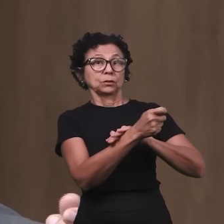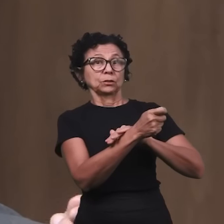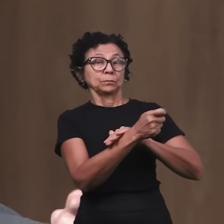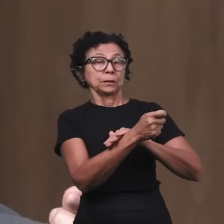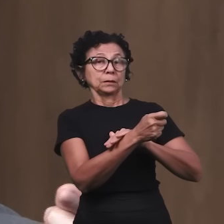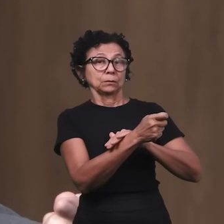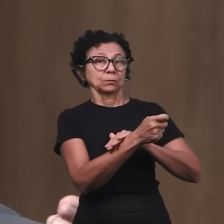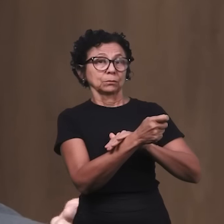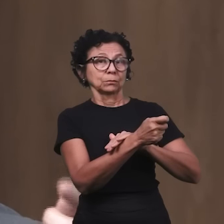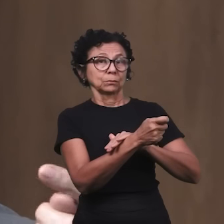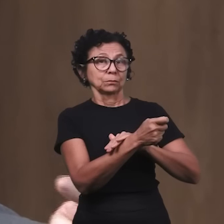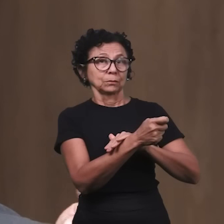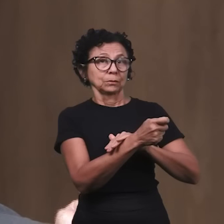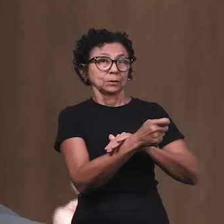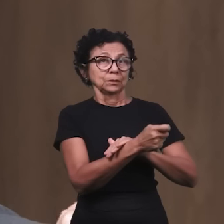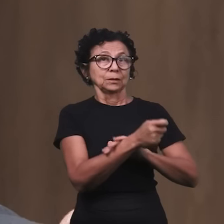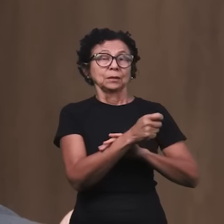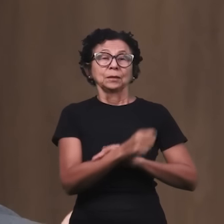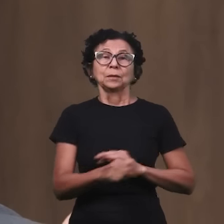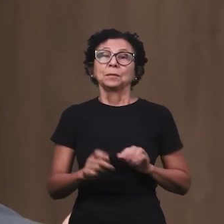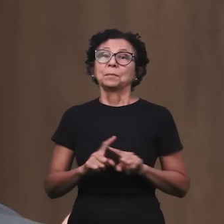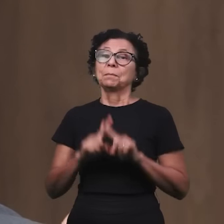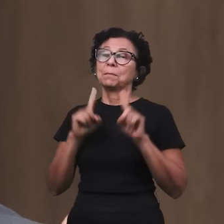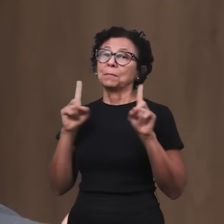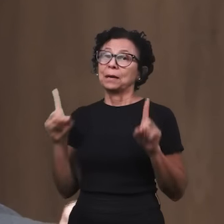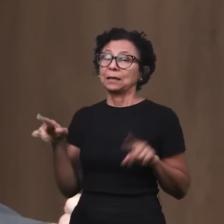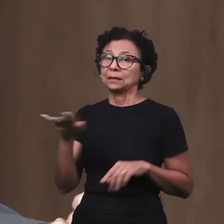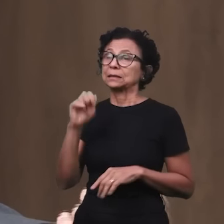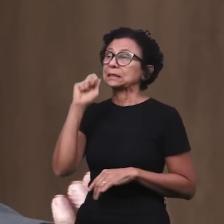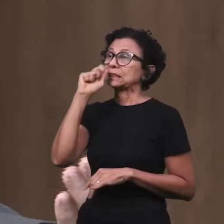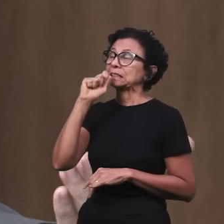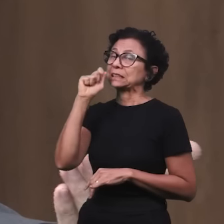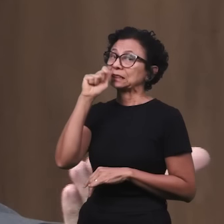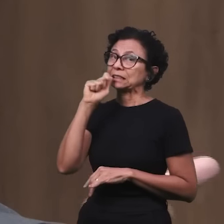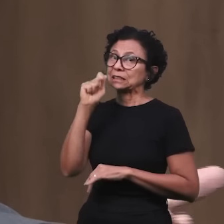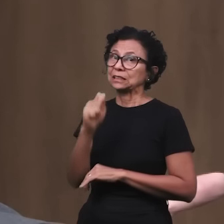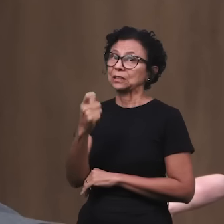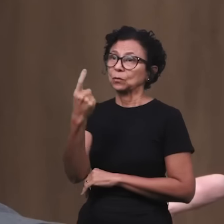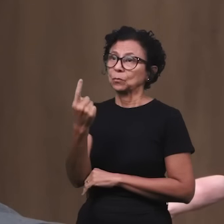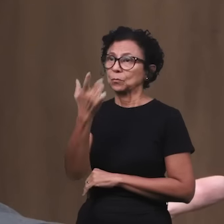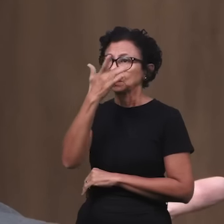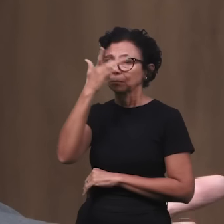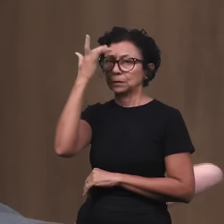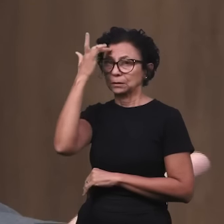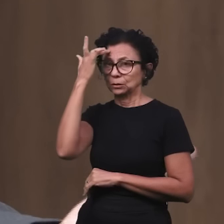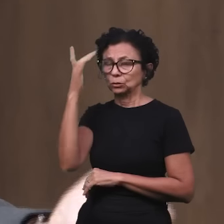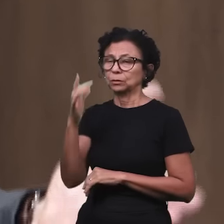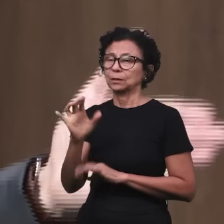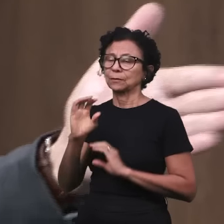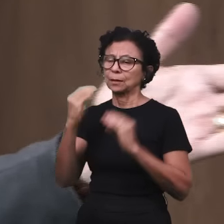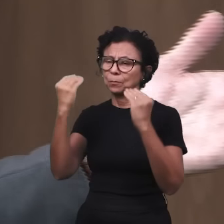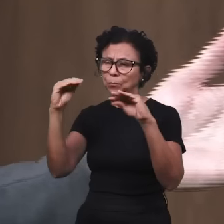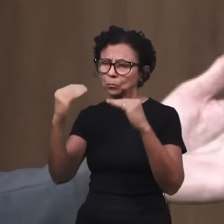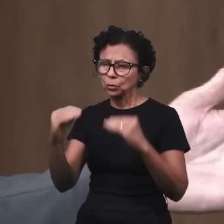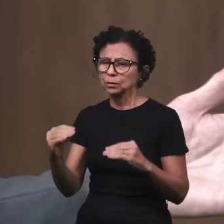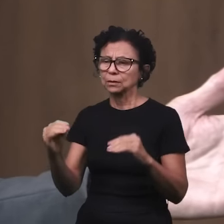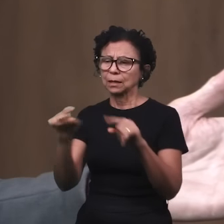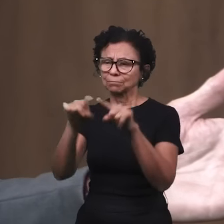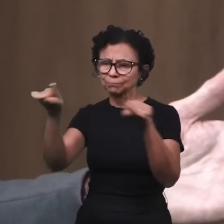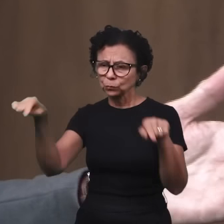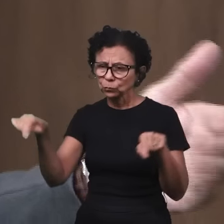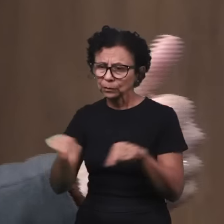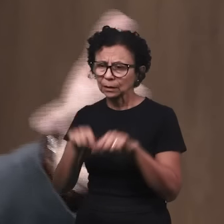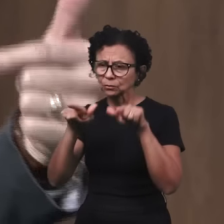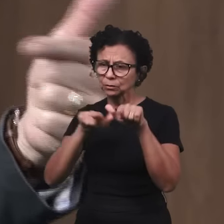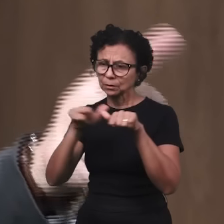indivíduo que vai montar um consultório. Então, às vezes, isso no início é dispendioso, mas o próprio mercado de